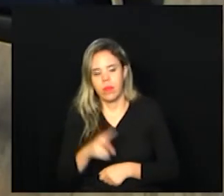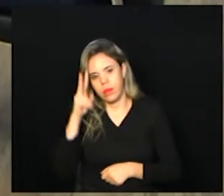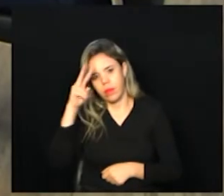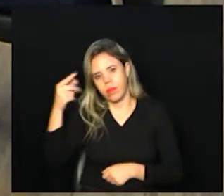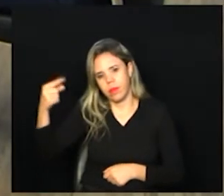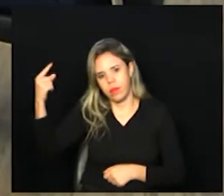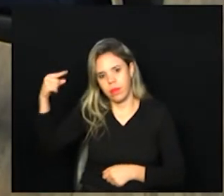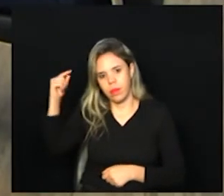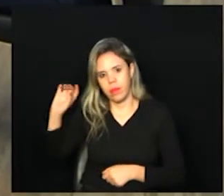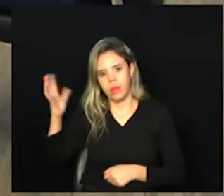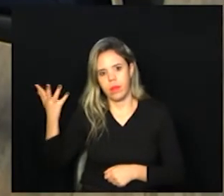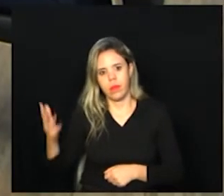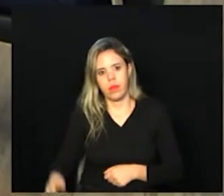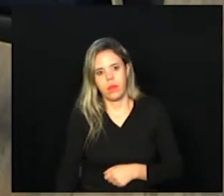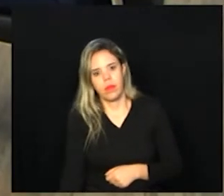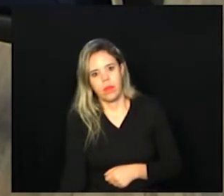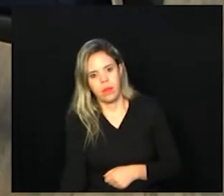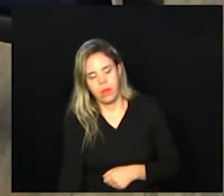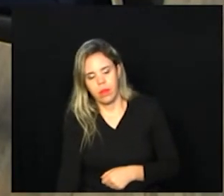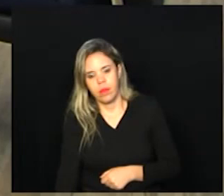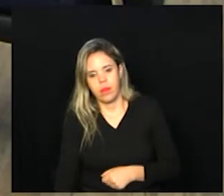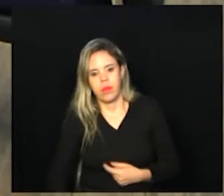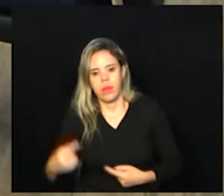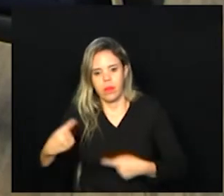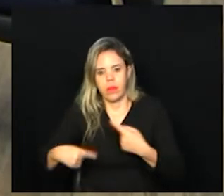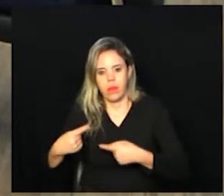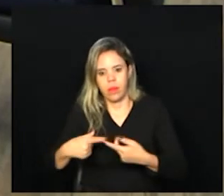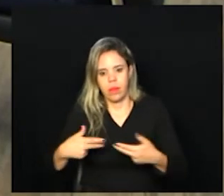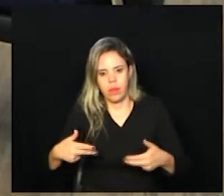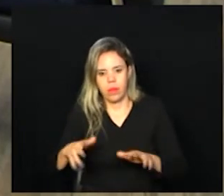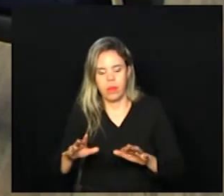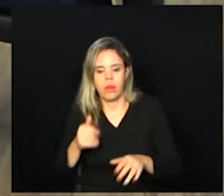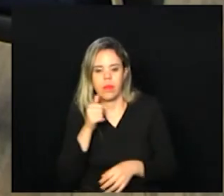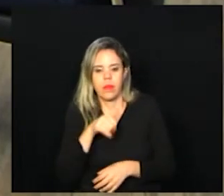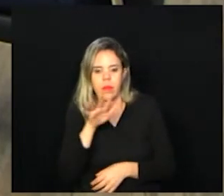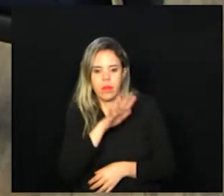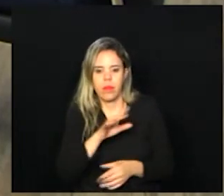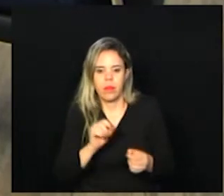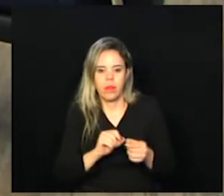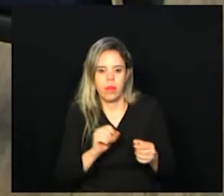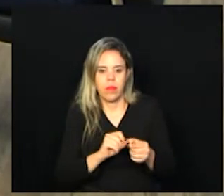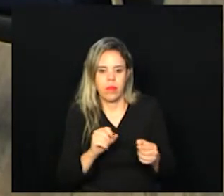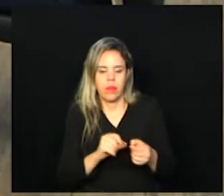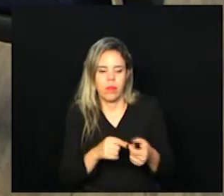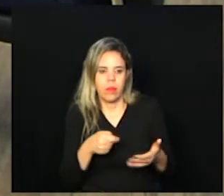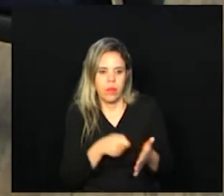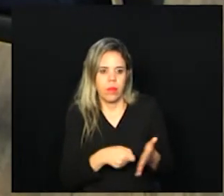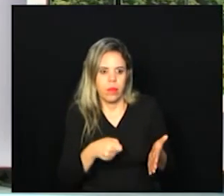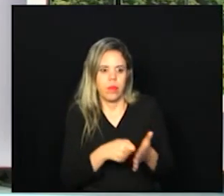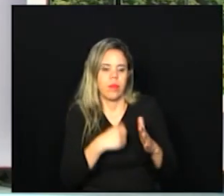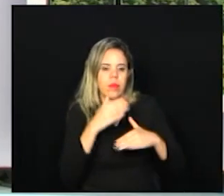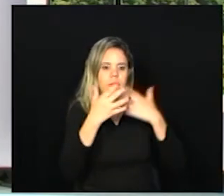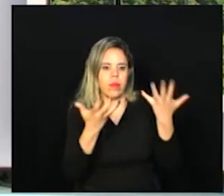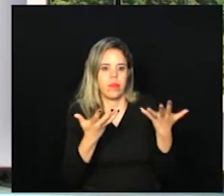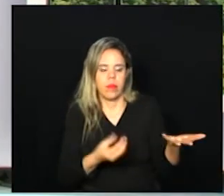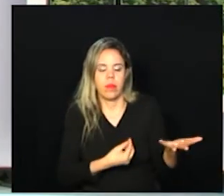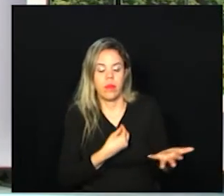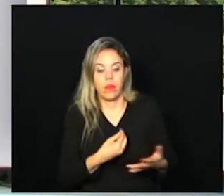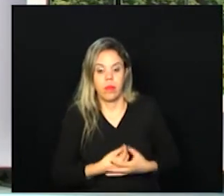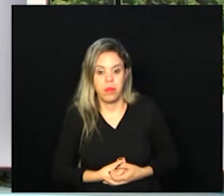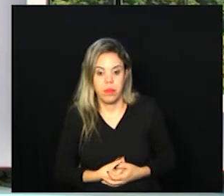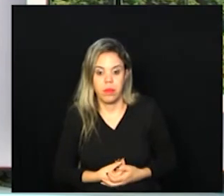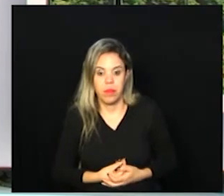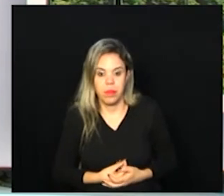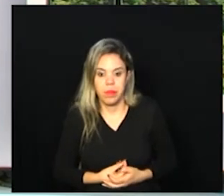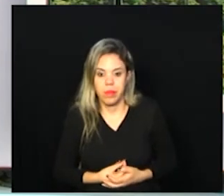dado histórico, que a gente esteja discutindo outras coisas. A mulherada está fazendo, né? Fazendo o que quer da vida sem ter